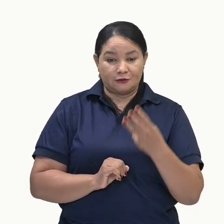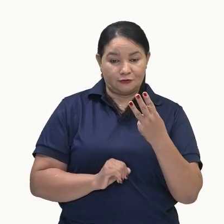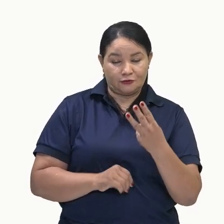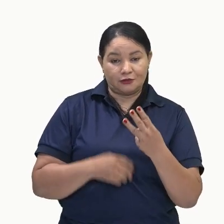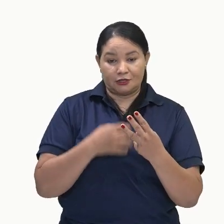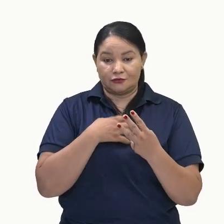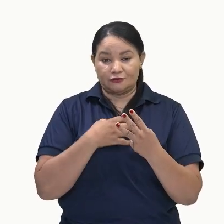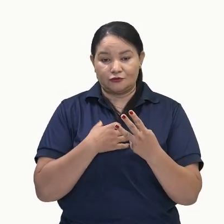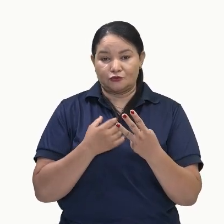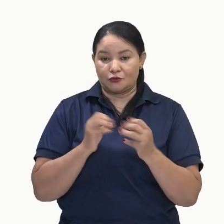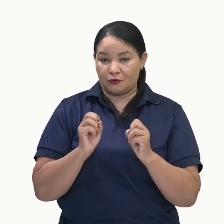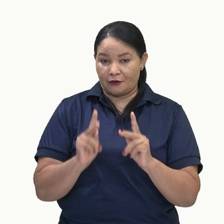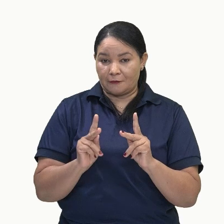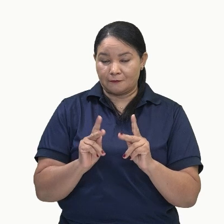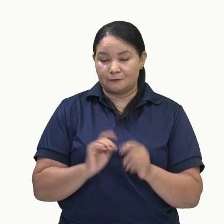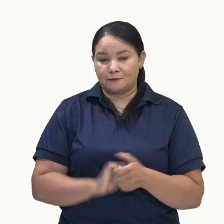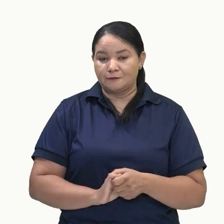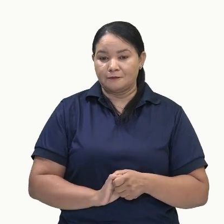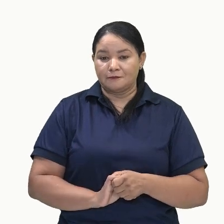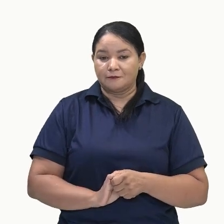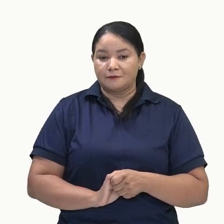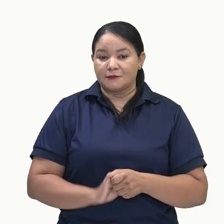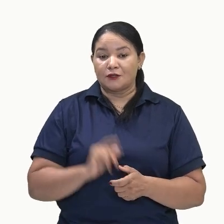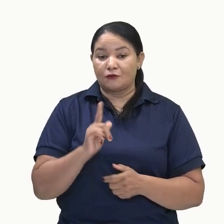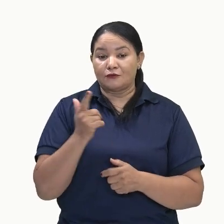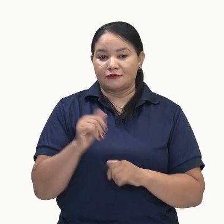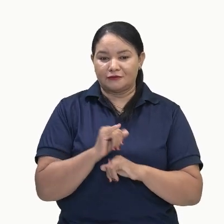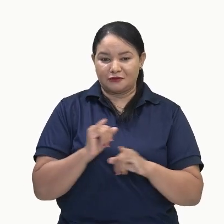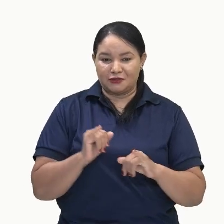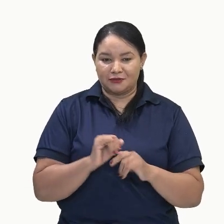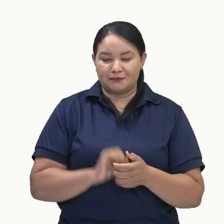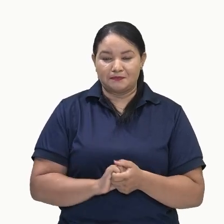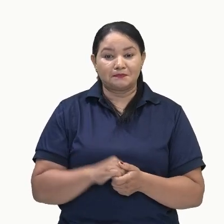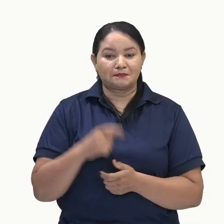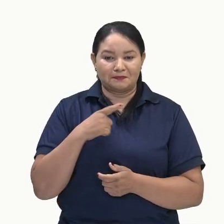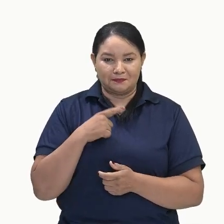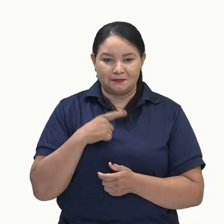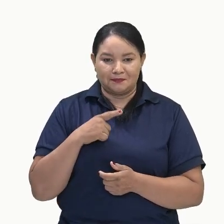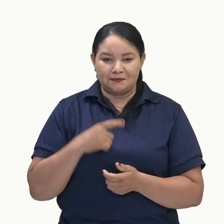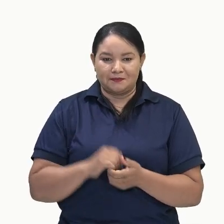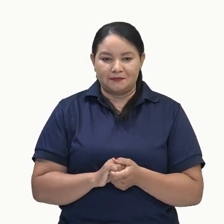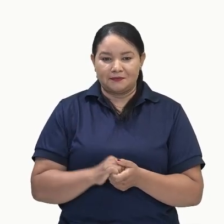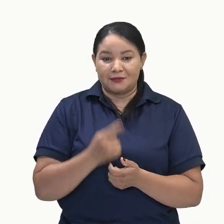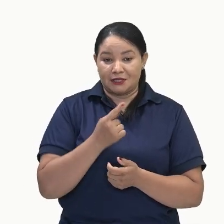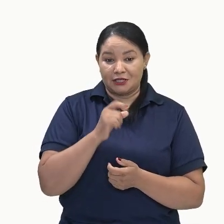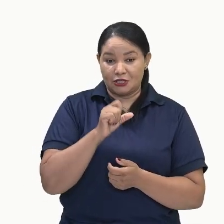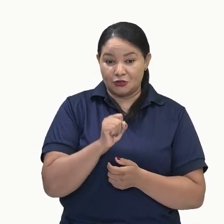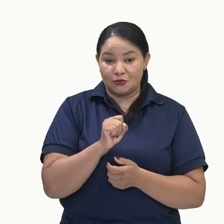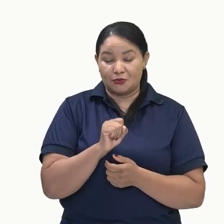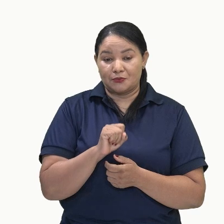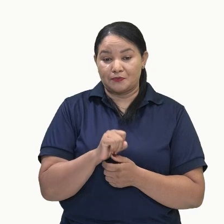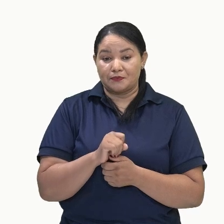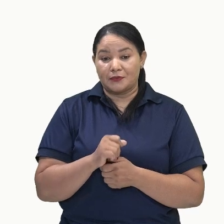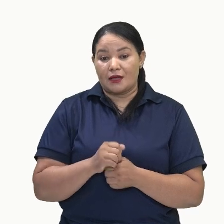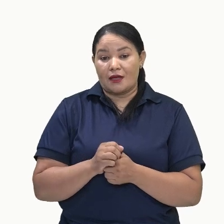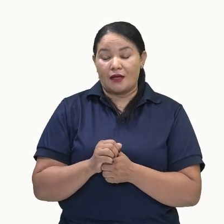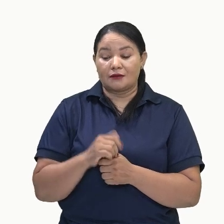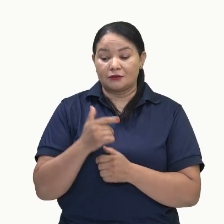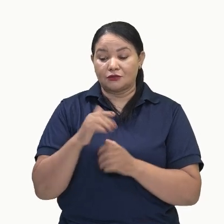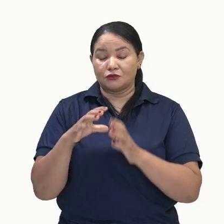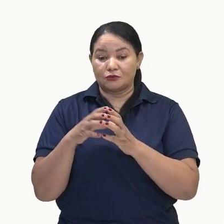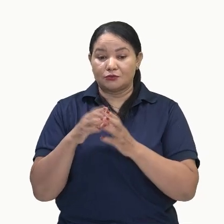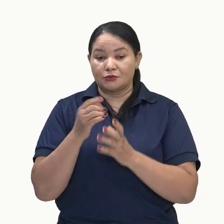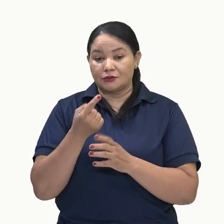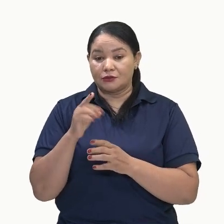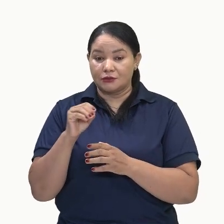decimal. Tá legal? Não sei se tem outra notícia ainda. Opa, tem mais uma ainda. 18 em cada 100 trabalhadores. Se